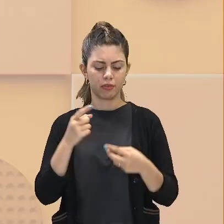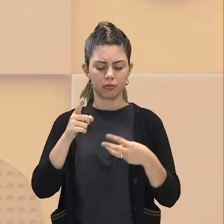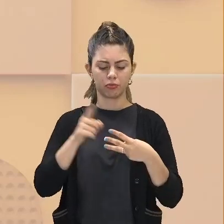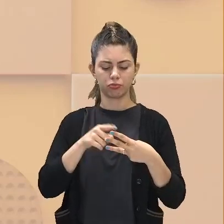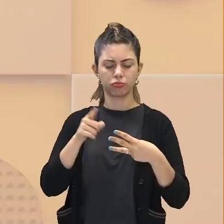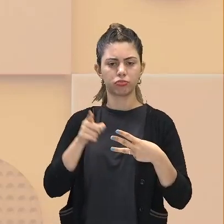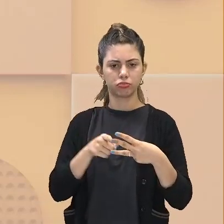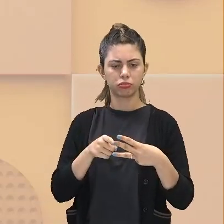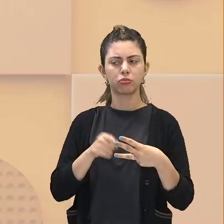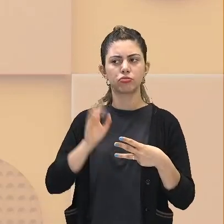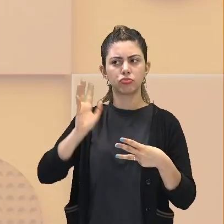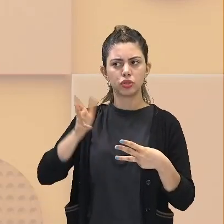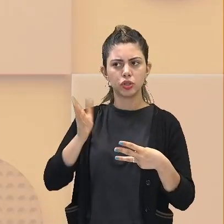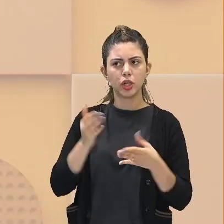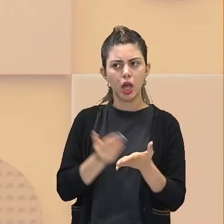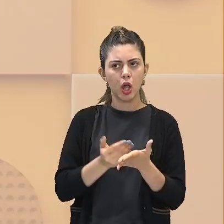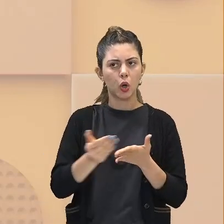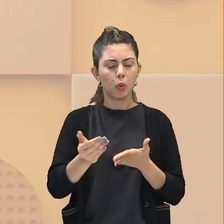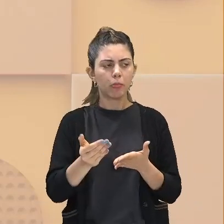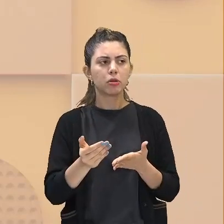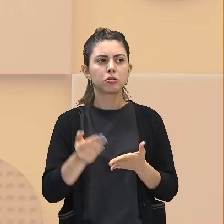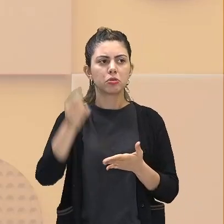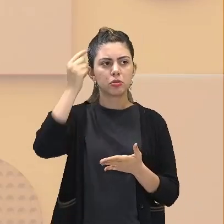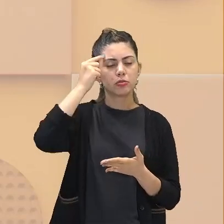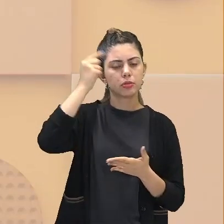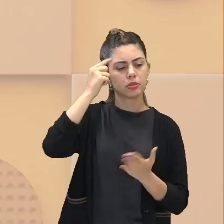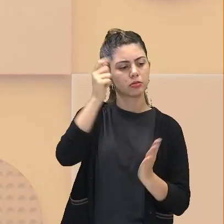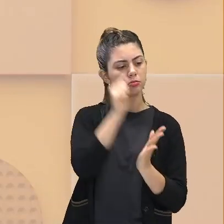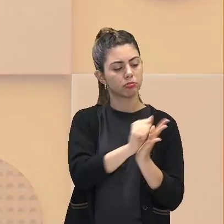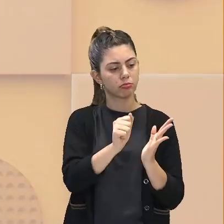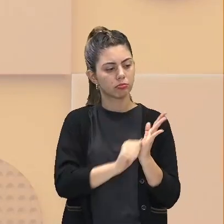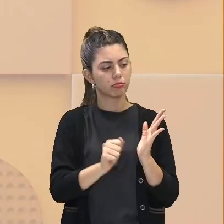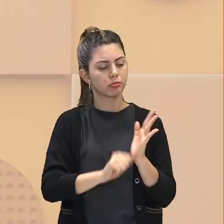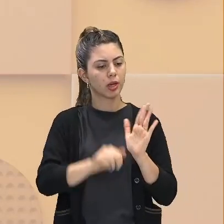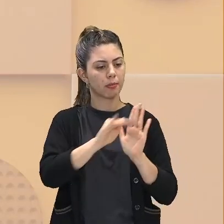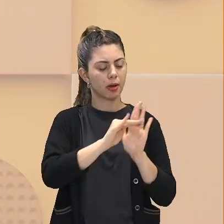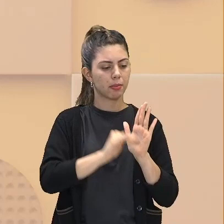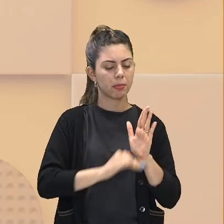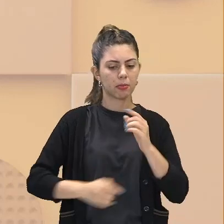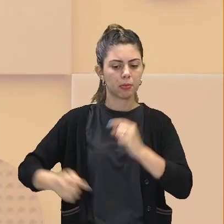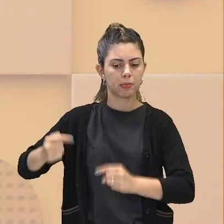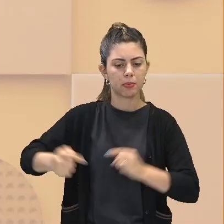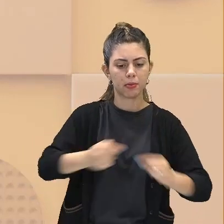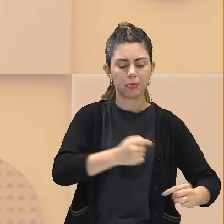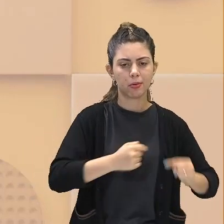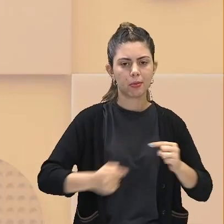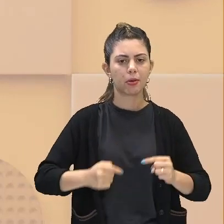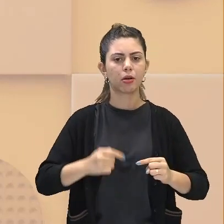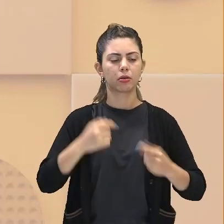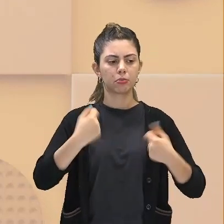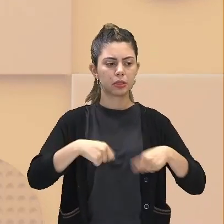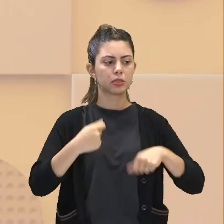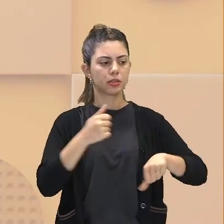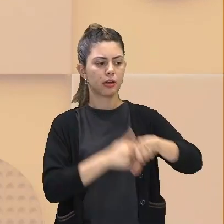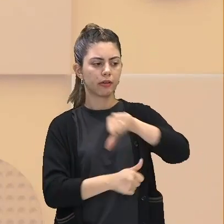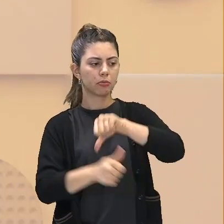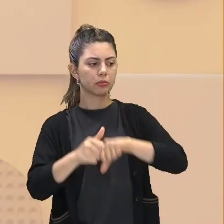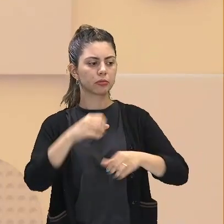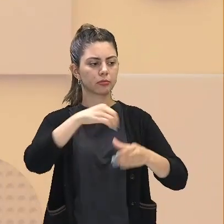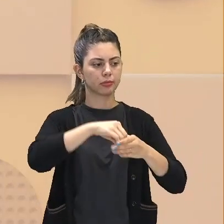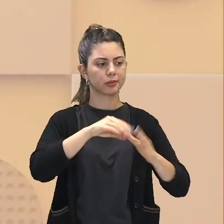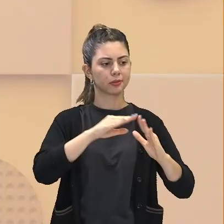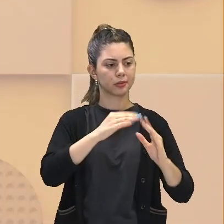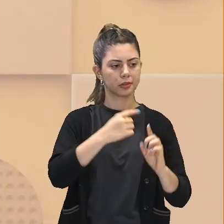para o alemão por Lutero, certo? Agora, voltando àquela pergunta que eu fiz agora há pouco. Por que só agora,